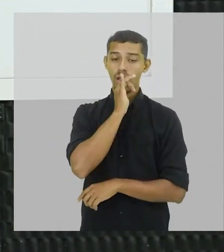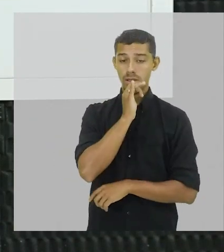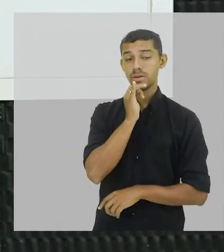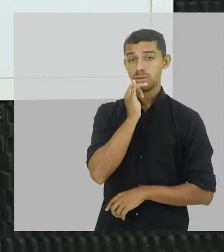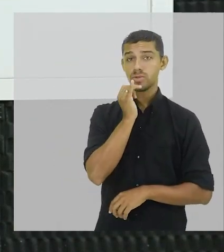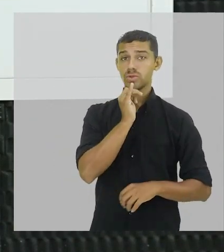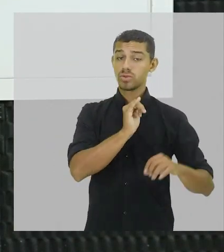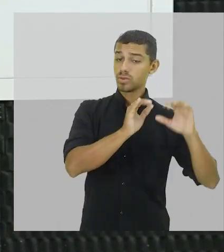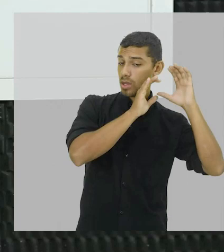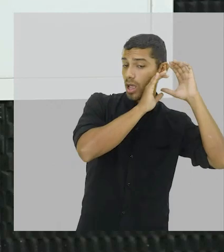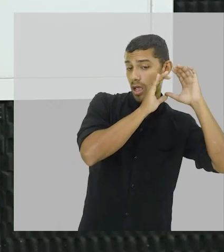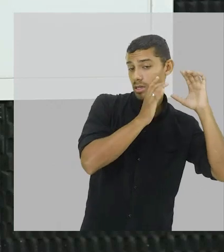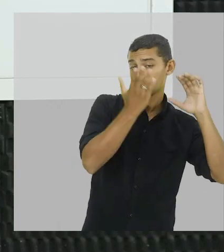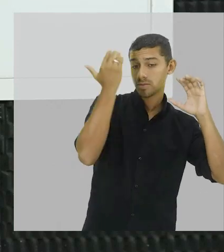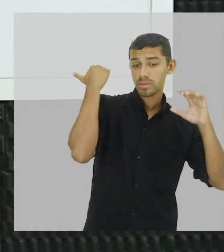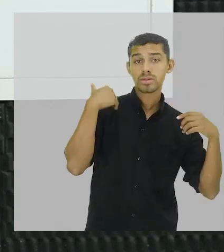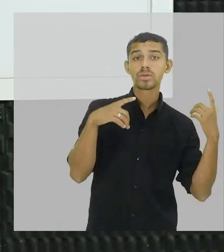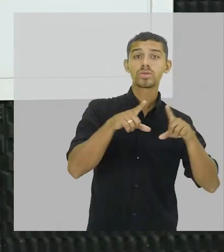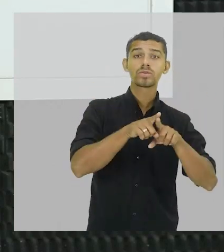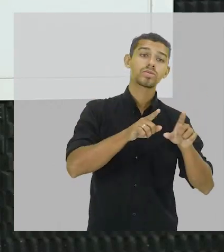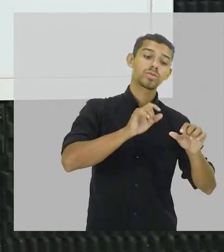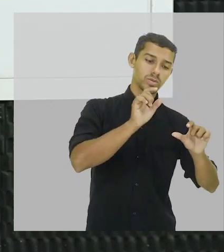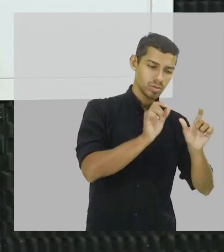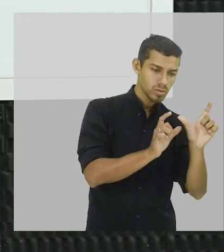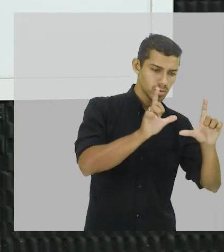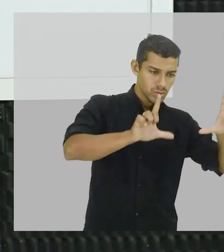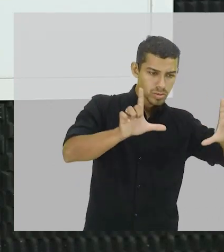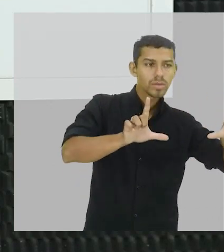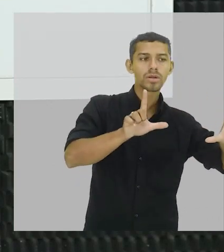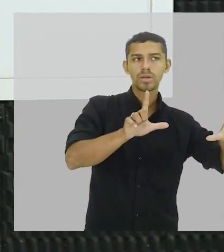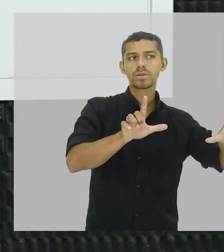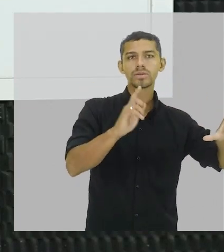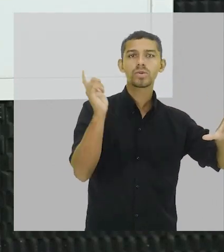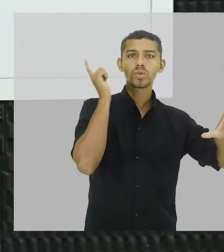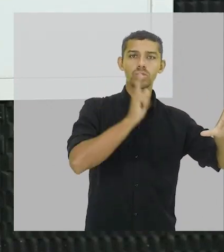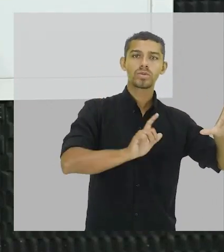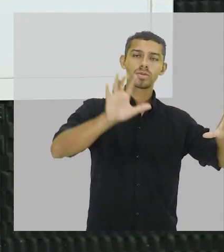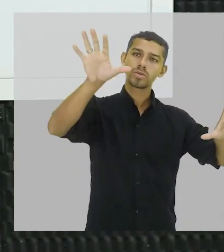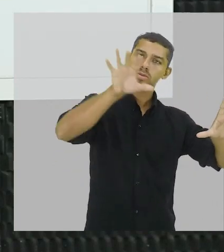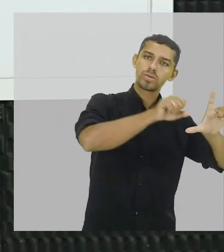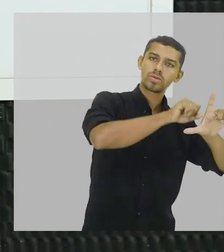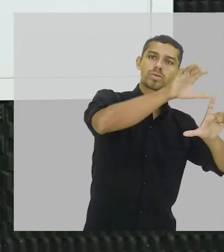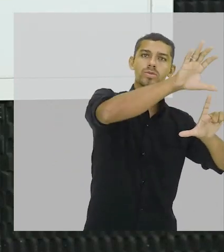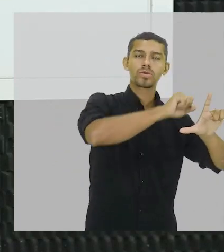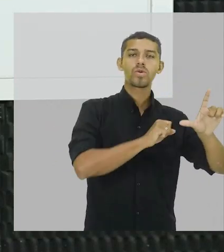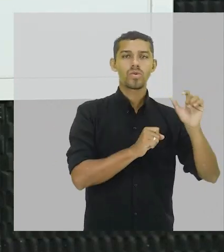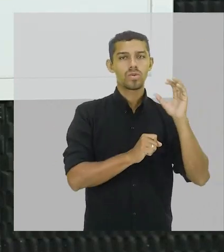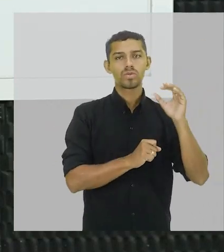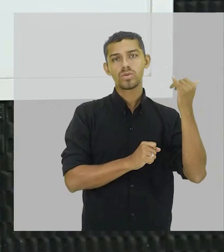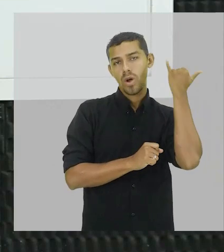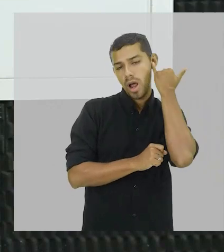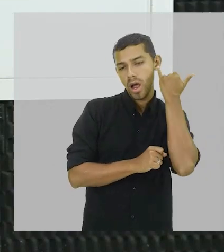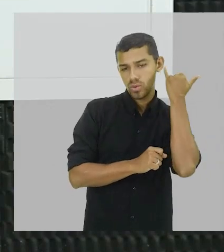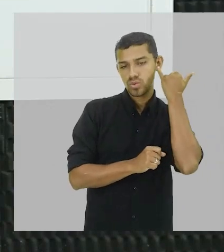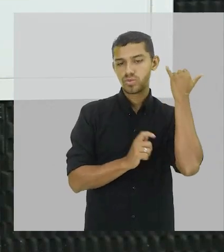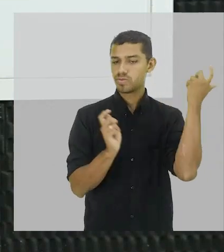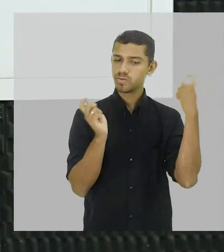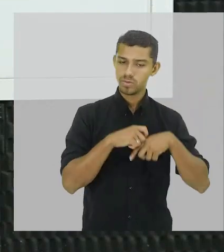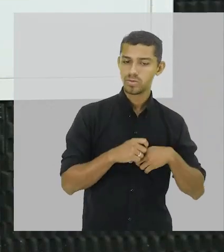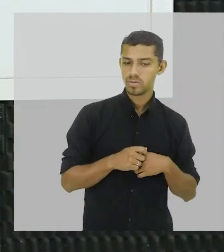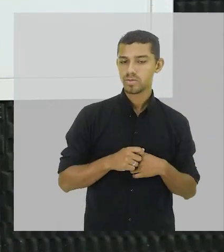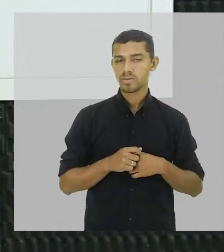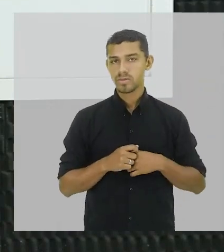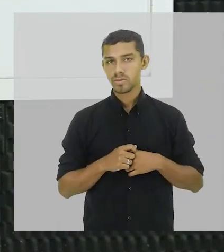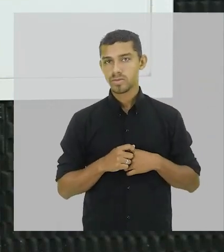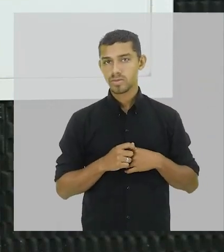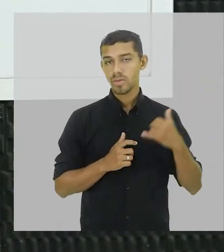nos rádios antigos também, você conseguia sintonizar alguns canais de TV, captar só o áudio, logicamente, tá certo?